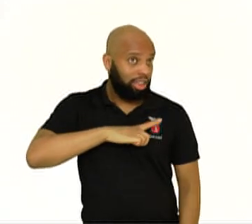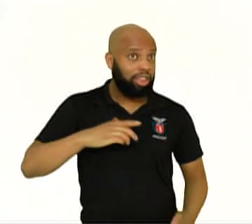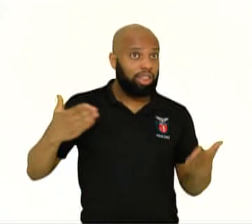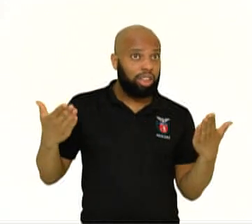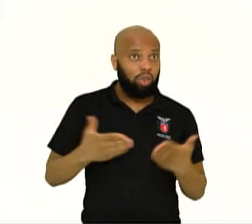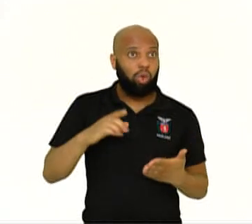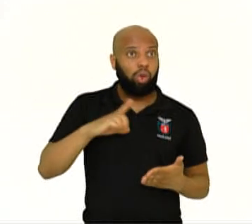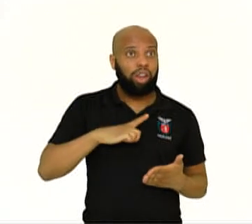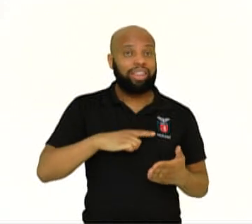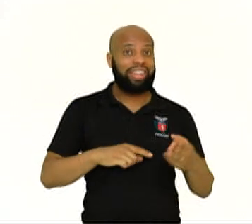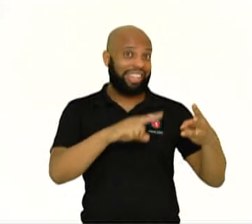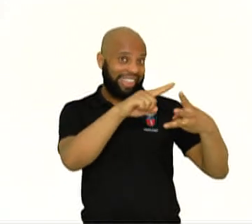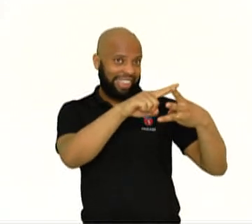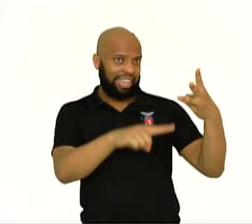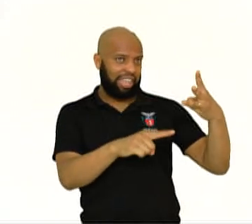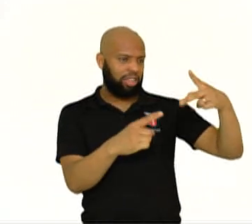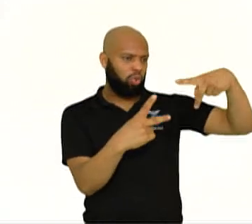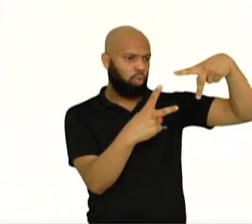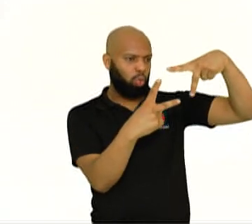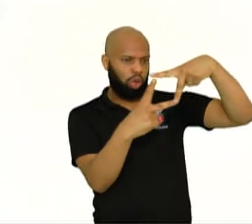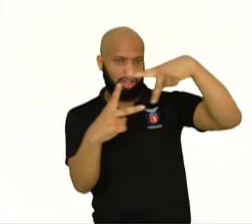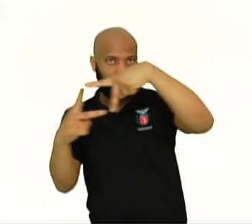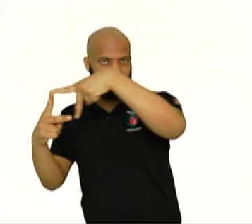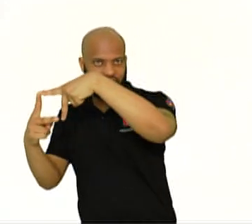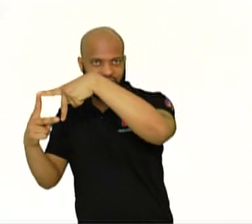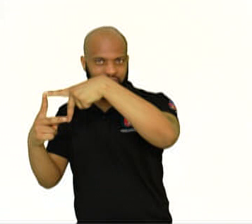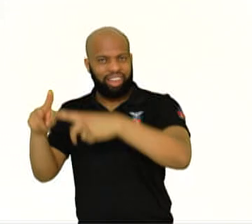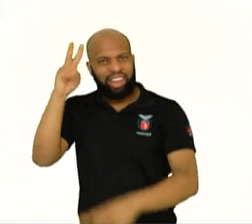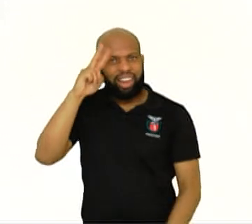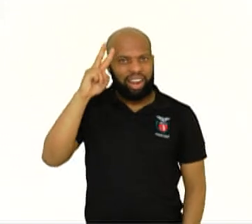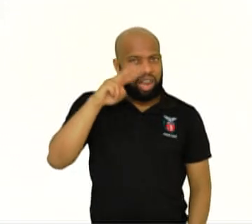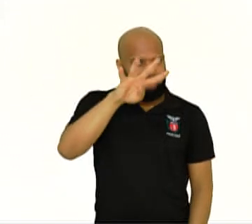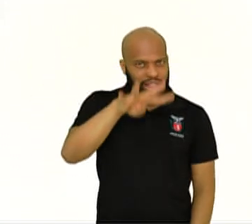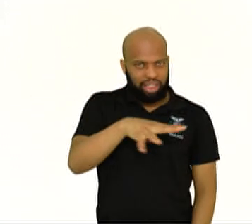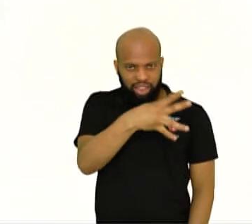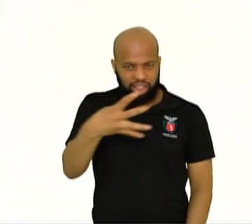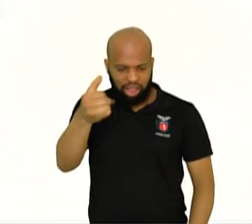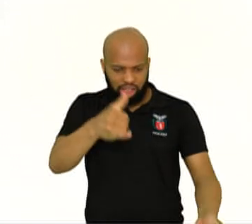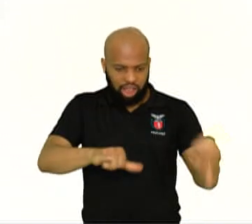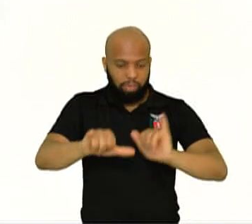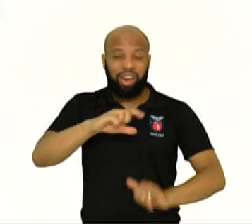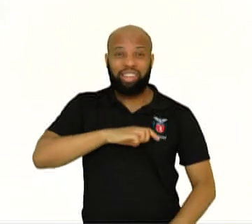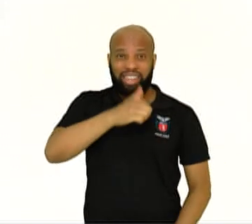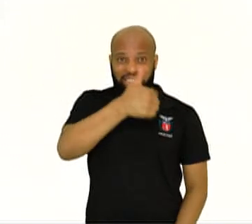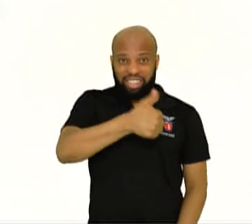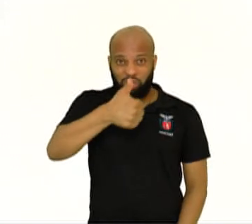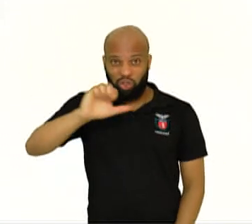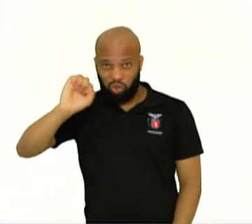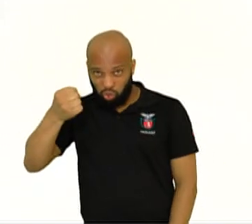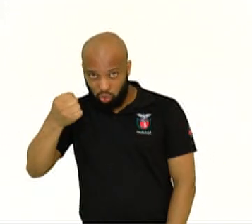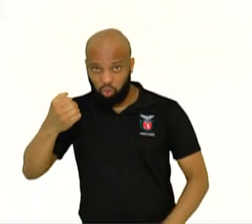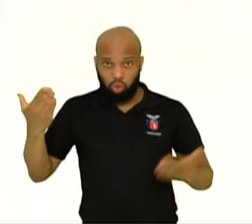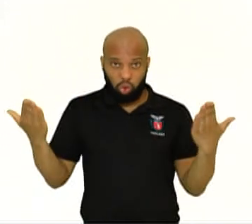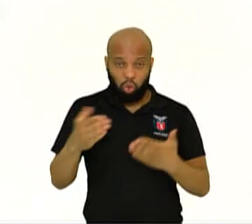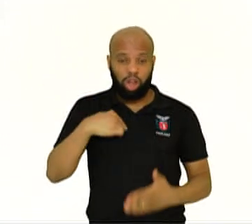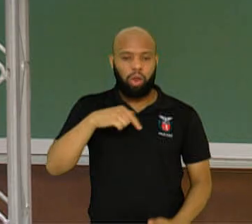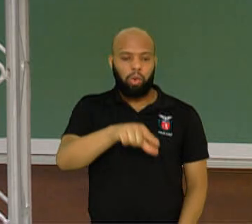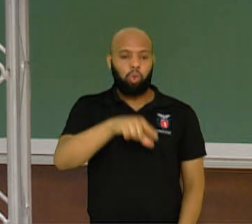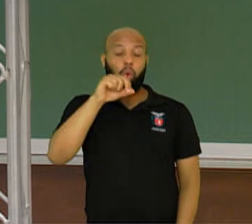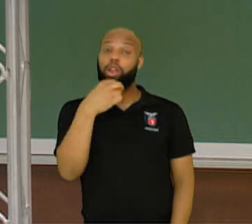Então, eu trago 3 quadradinhos. Lembra da tabela periódica com seus 118 quadradinhos? Eu